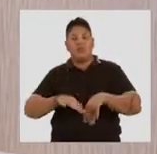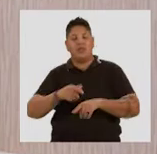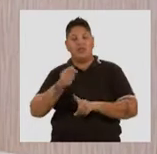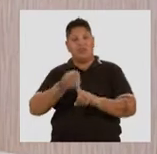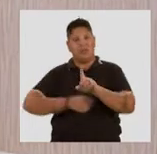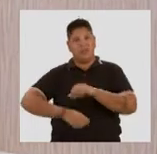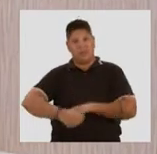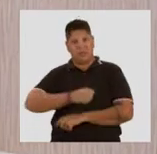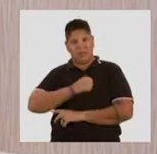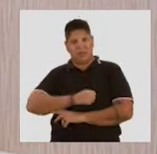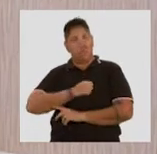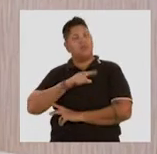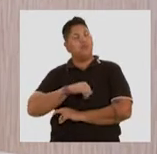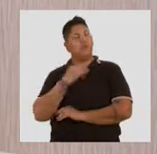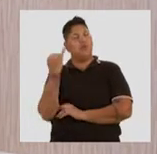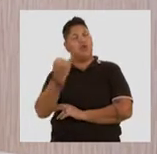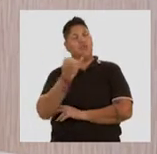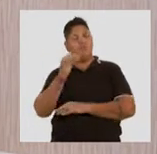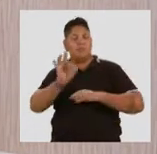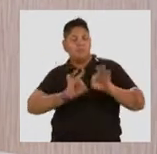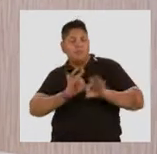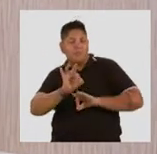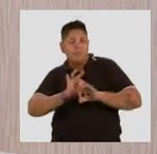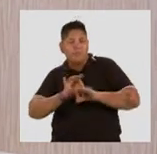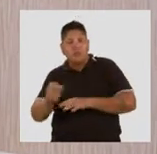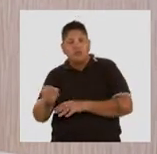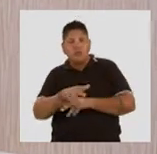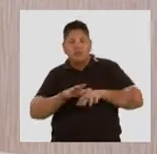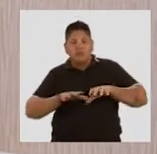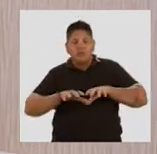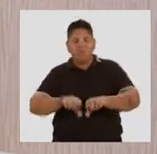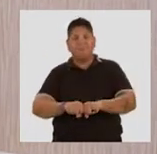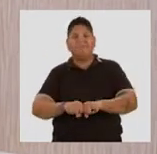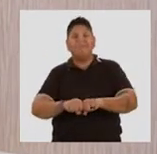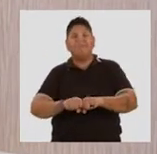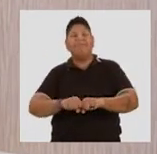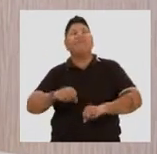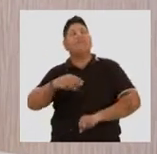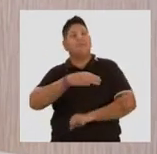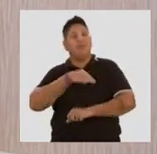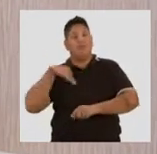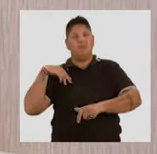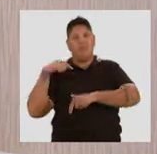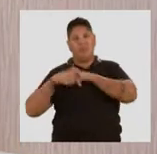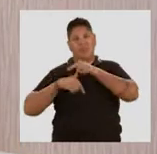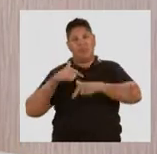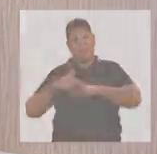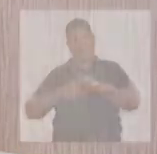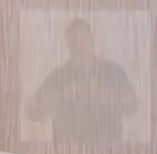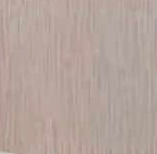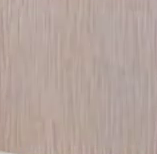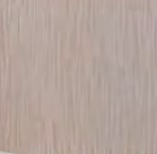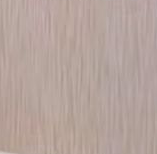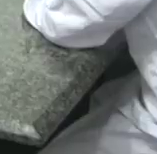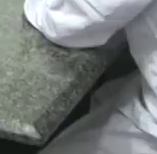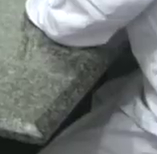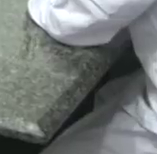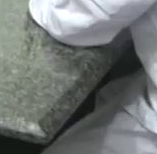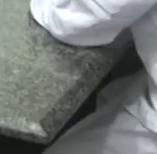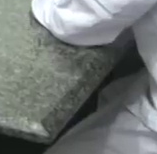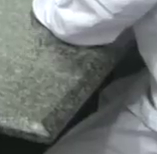e termina em agosto, é fundamental para o preparo dos recém-empossados no Ministério Público do Trabalho.